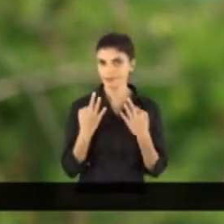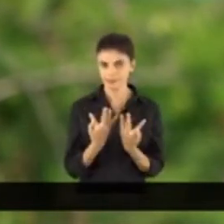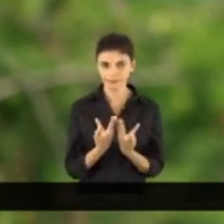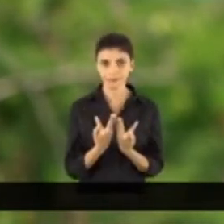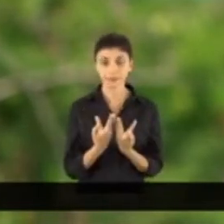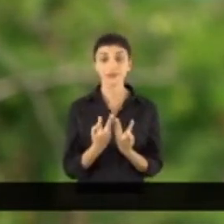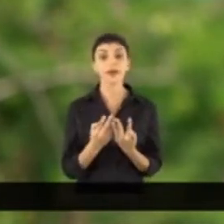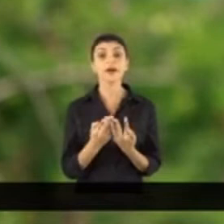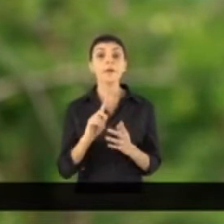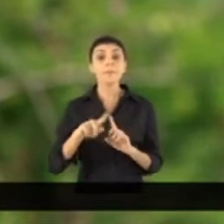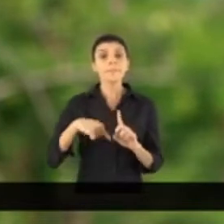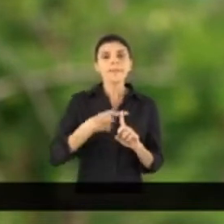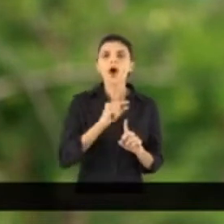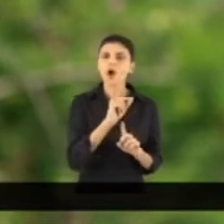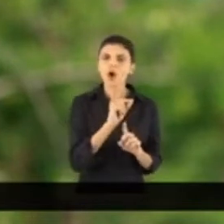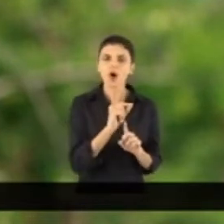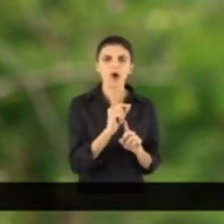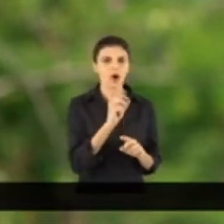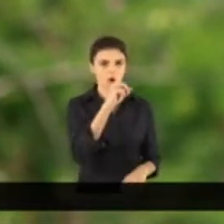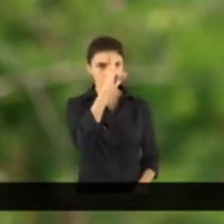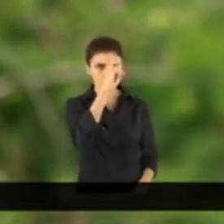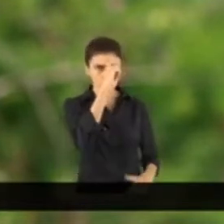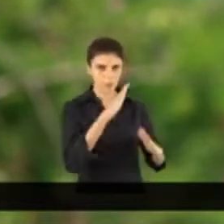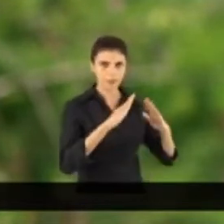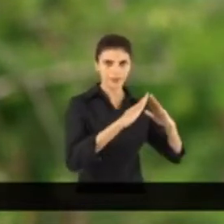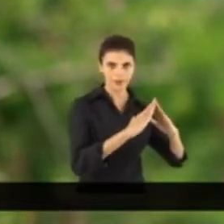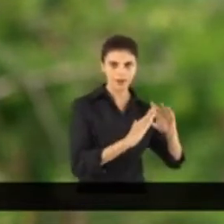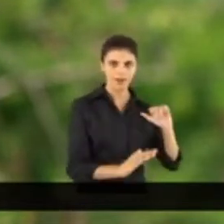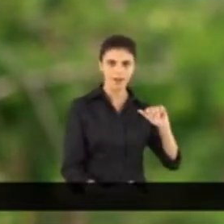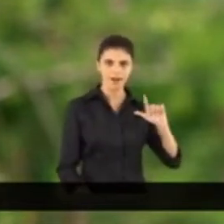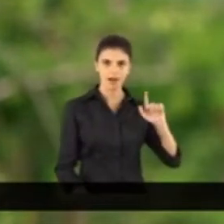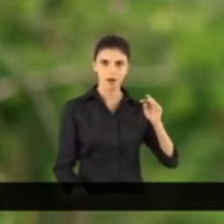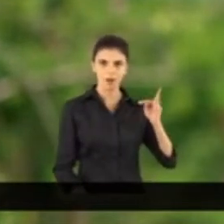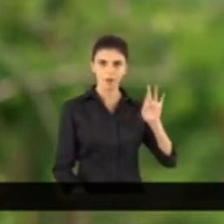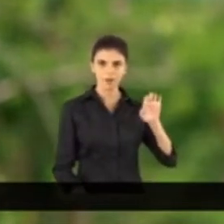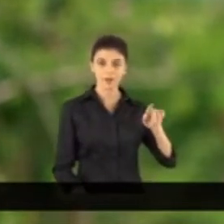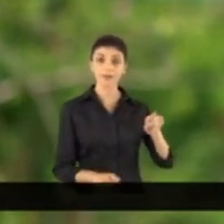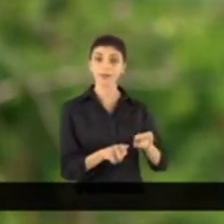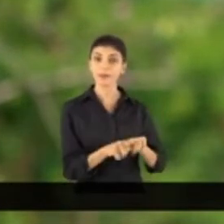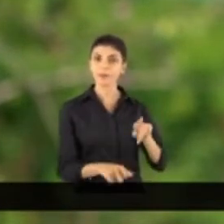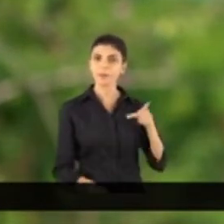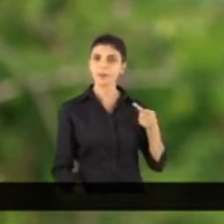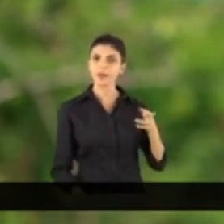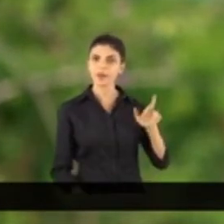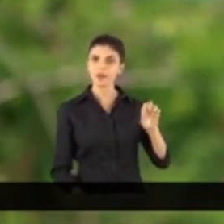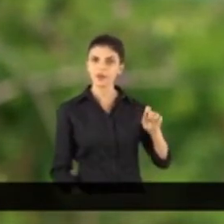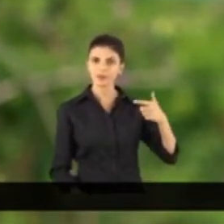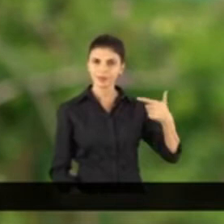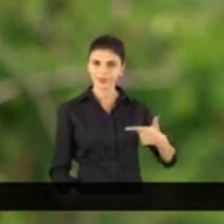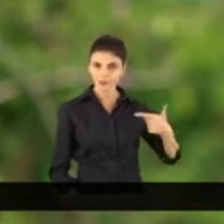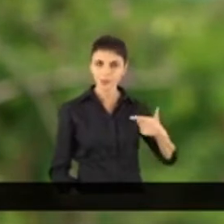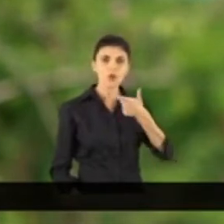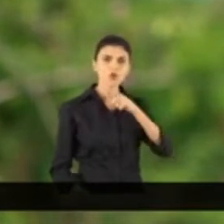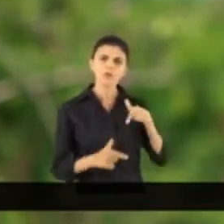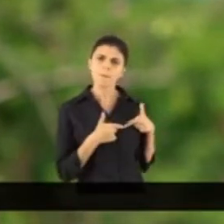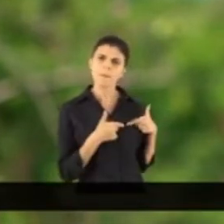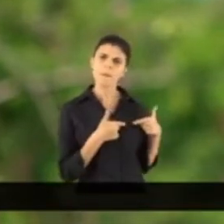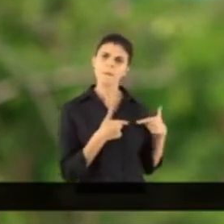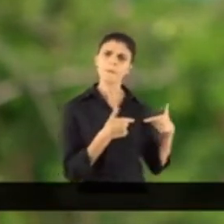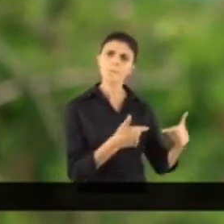da Família. Vamos colocar os hospitais Albert Schweitzer, Rocha Faria e o Pedro II para